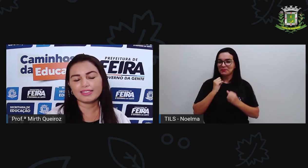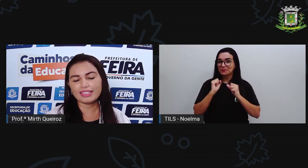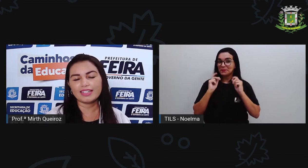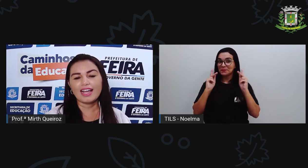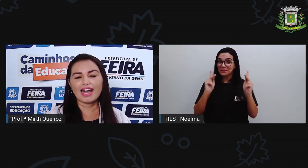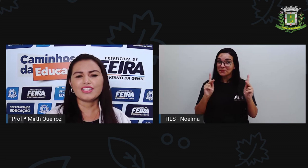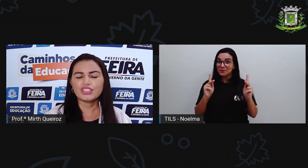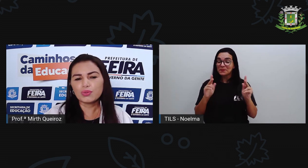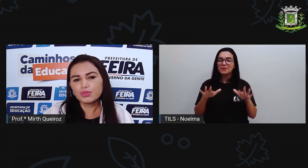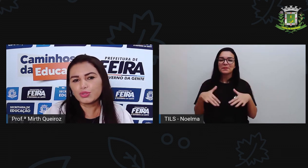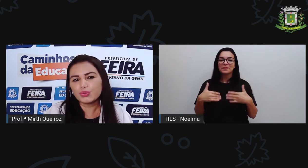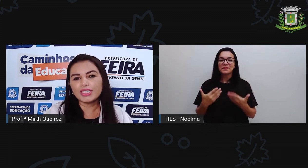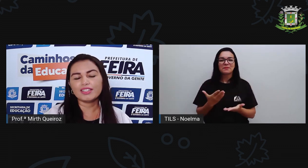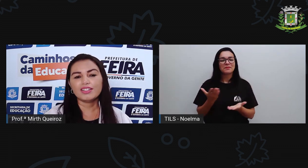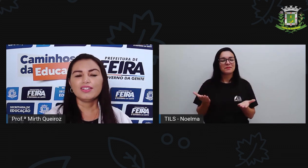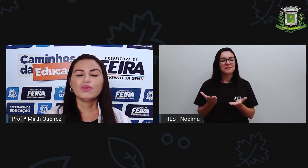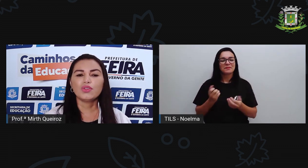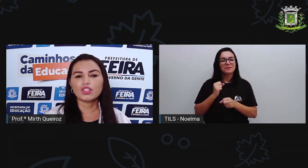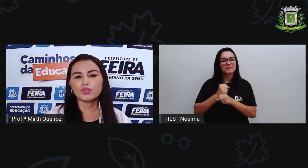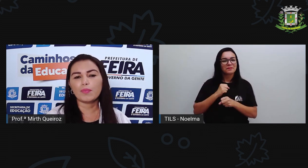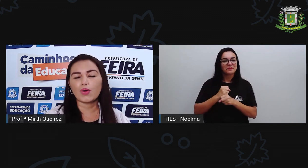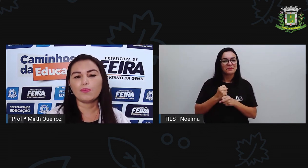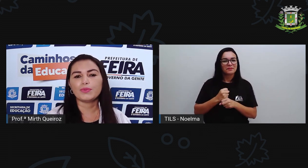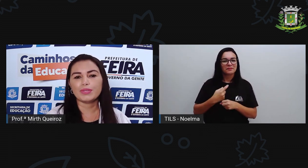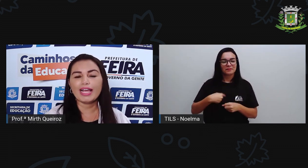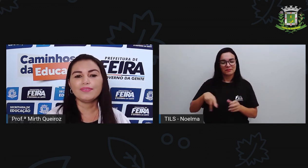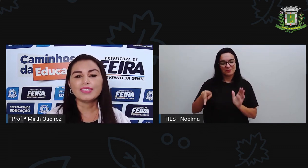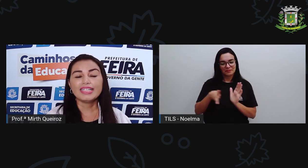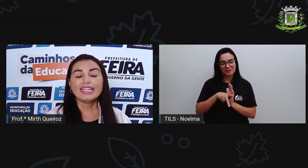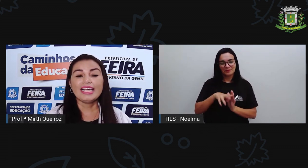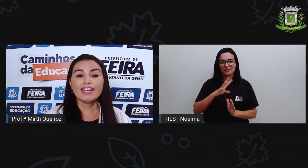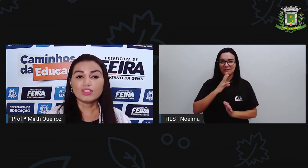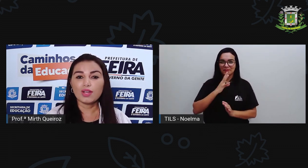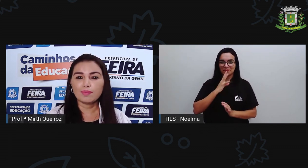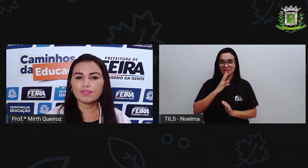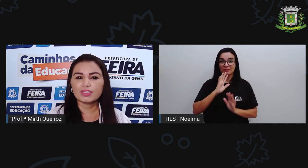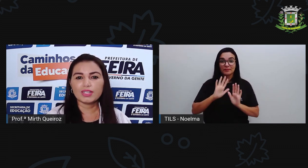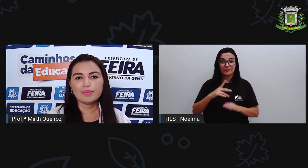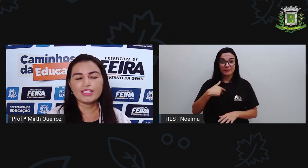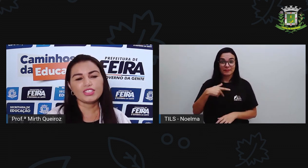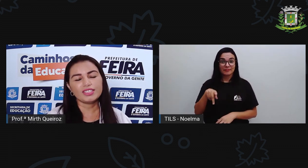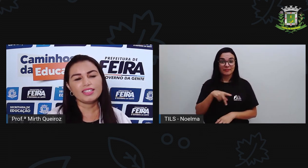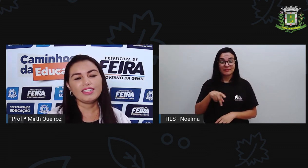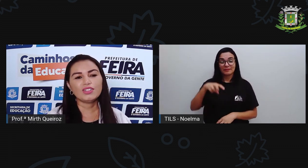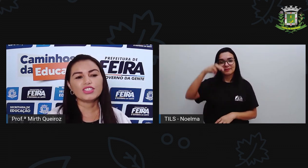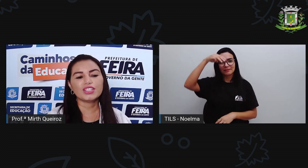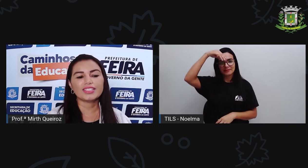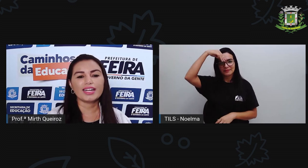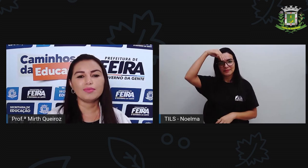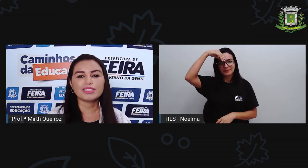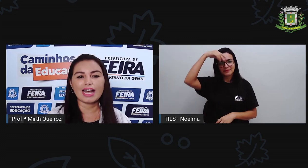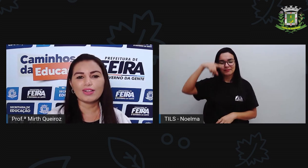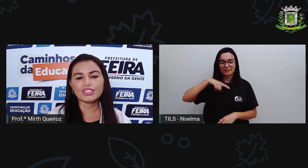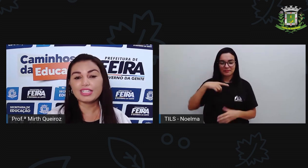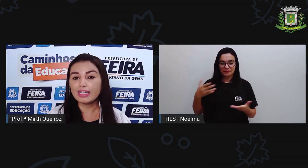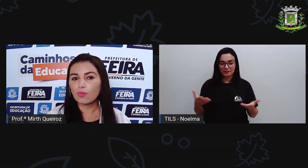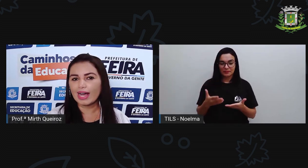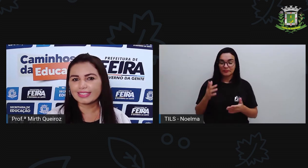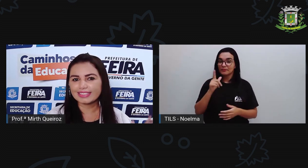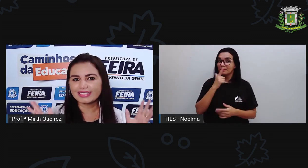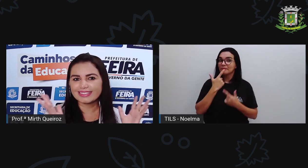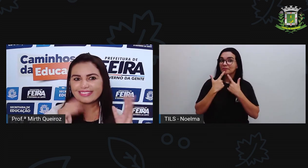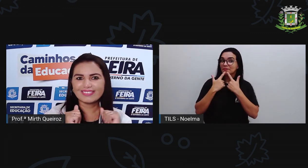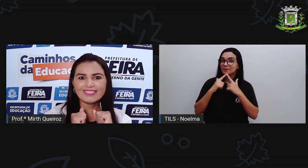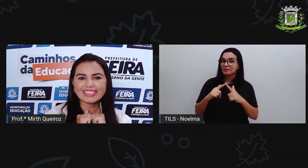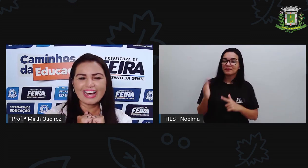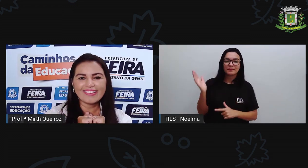E assim a gente construir o nosso próprio, né? Eu sou a professora Mirte e hoje nós teremos aula de